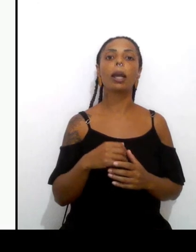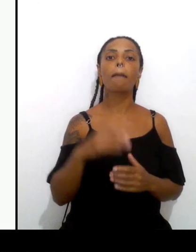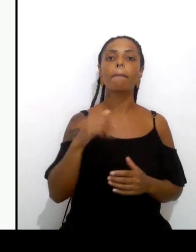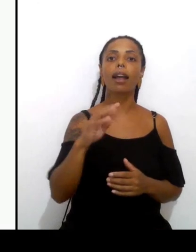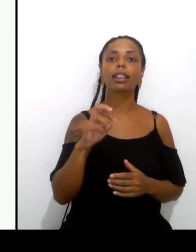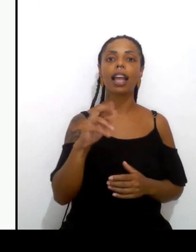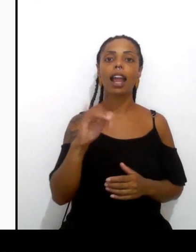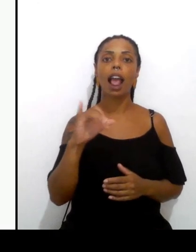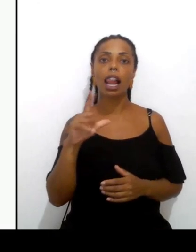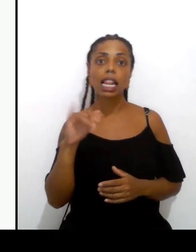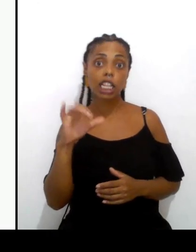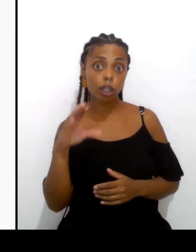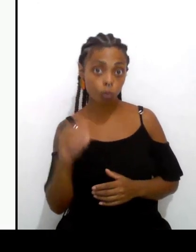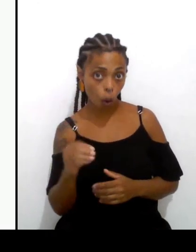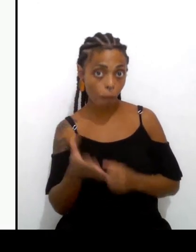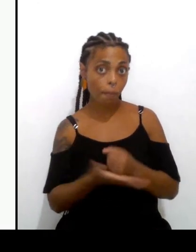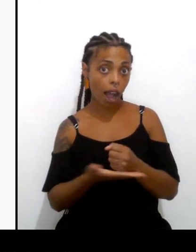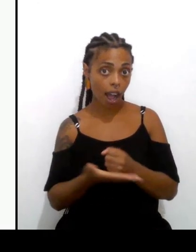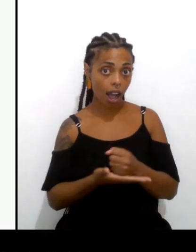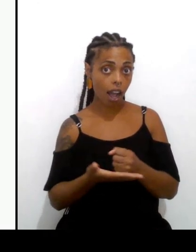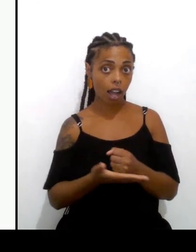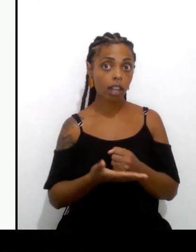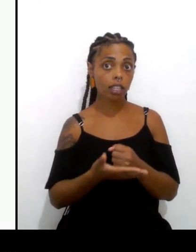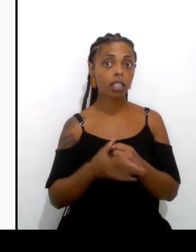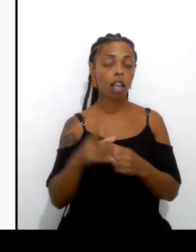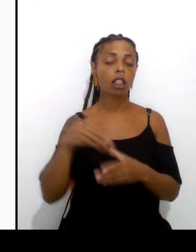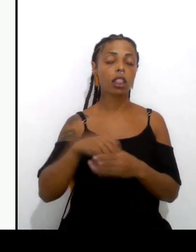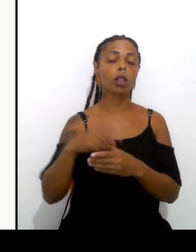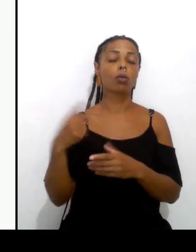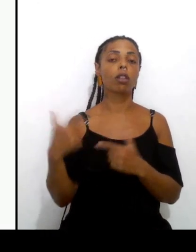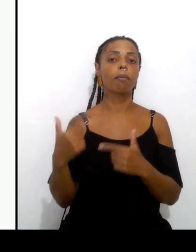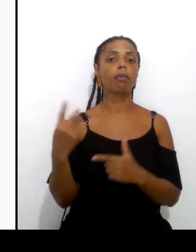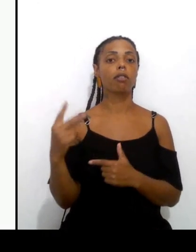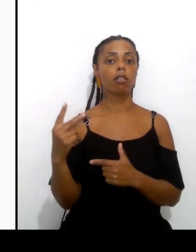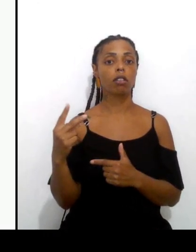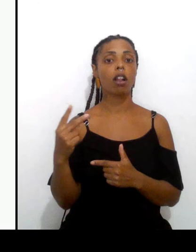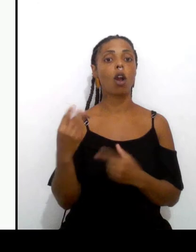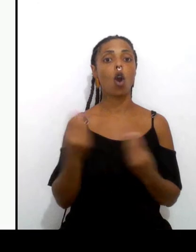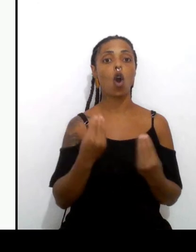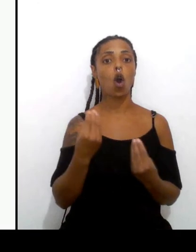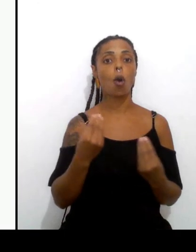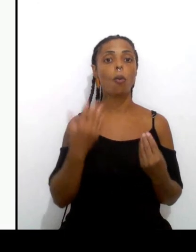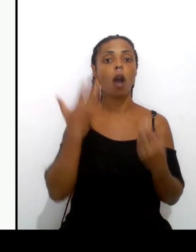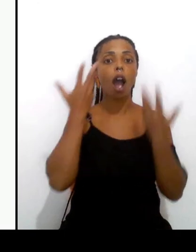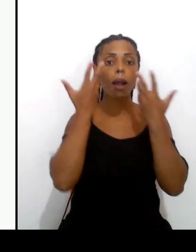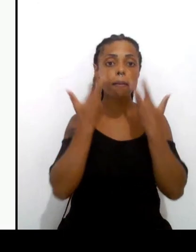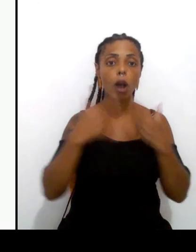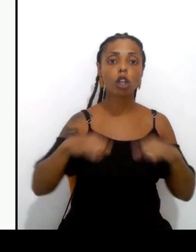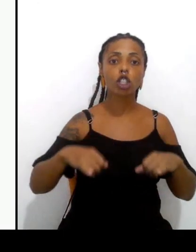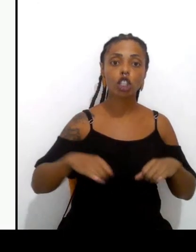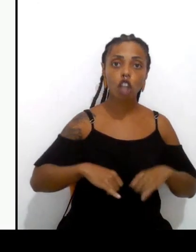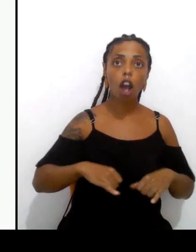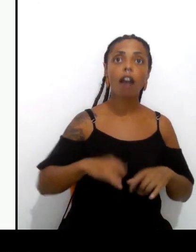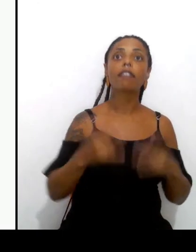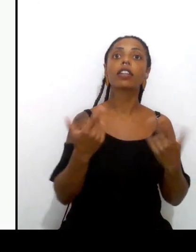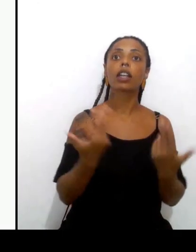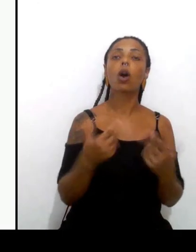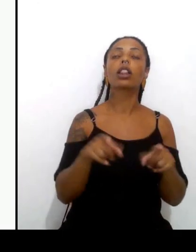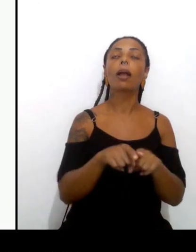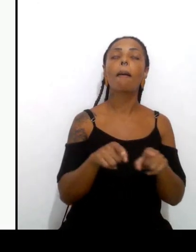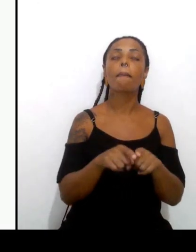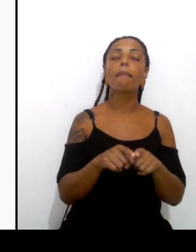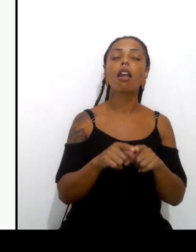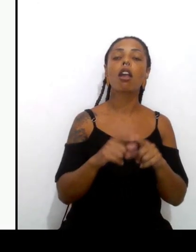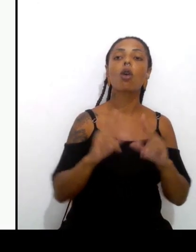e o animal Como sofre e a solidão do humano que foi retirado da sua posição de